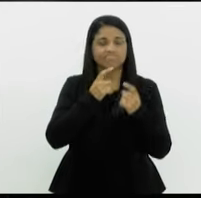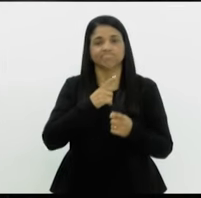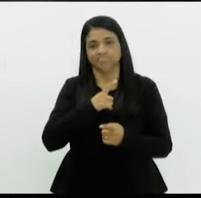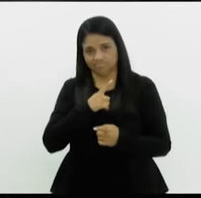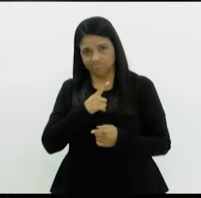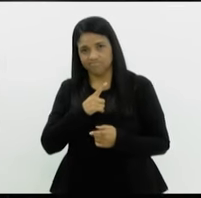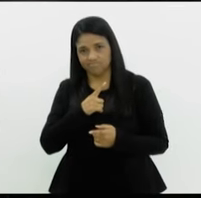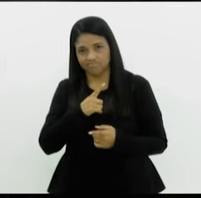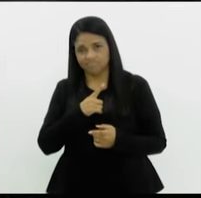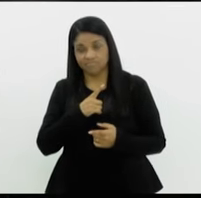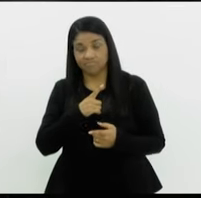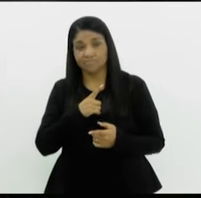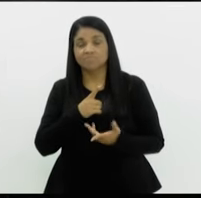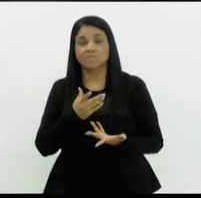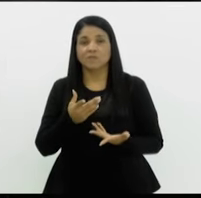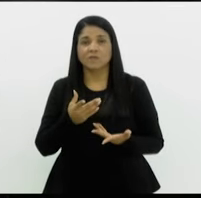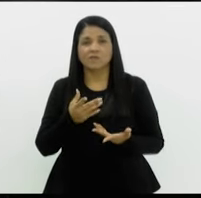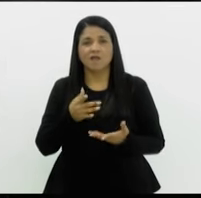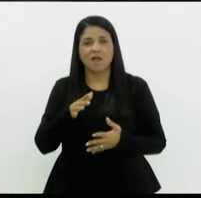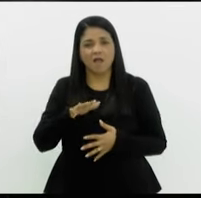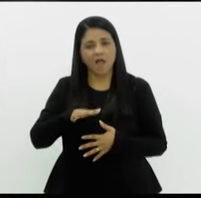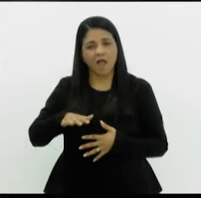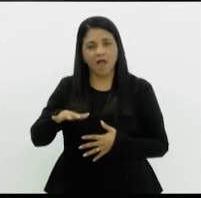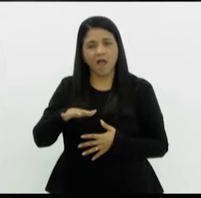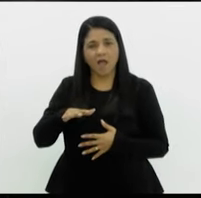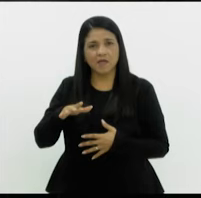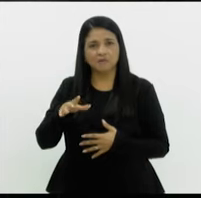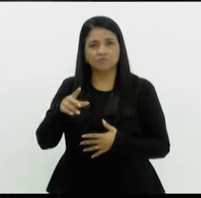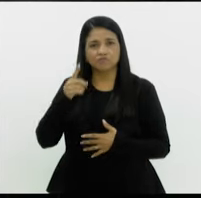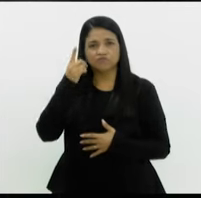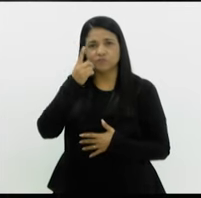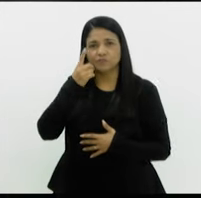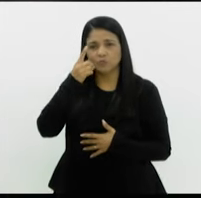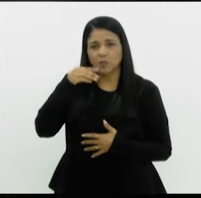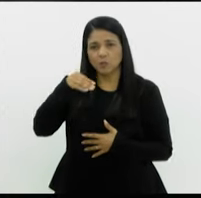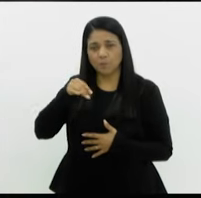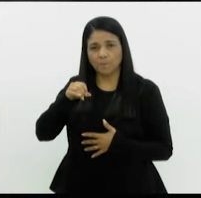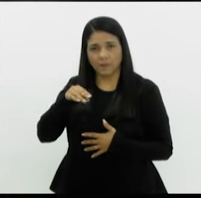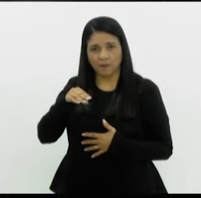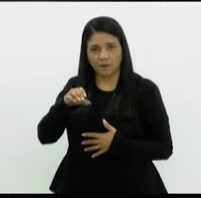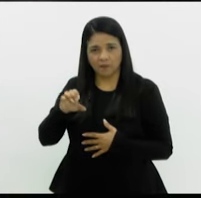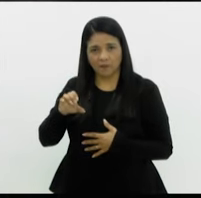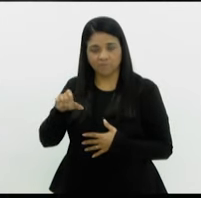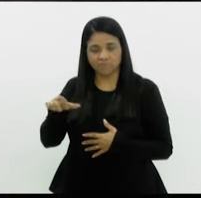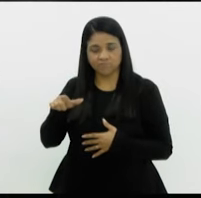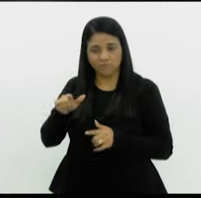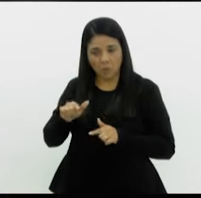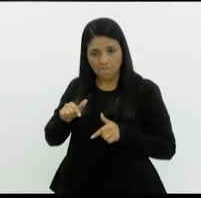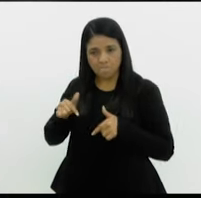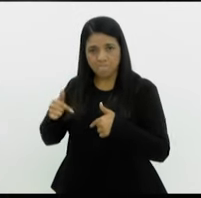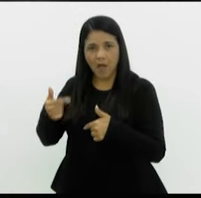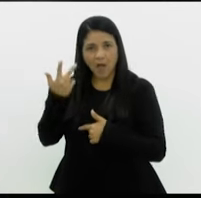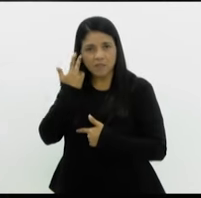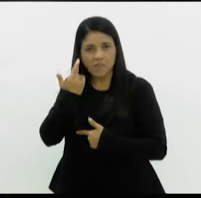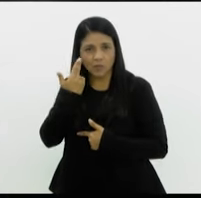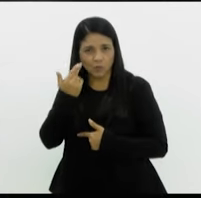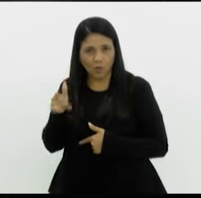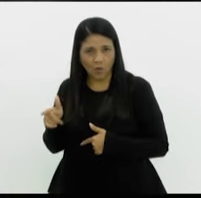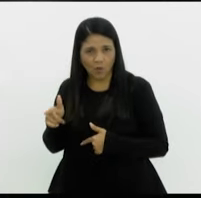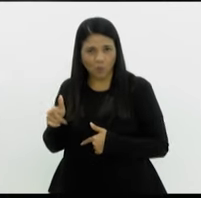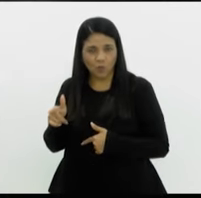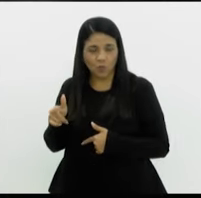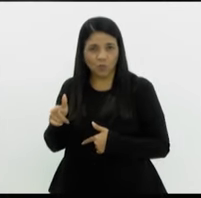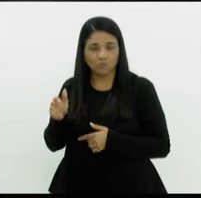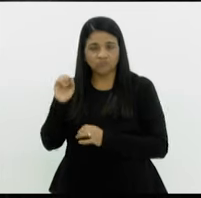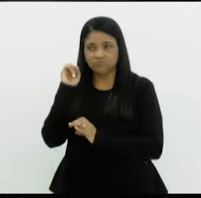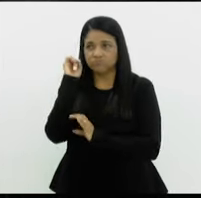Se a gente pega a área que o deputado Carlos Mink tem uma vocação natural, que é o